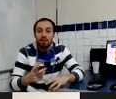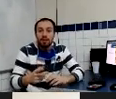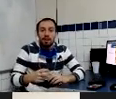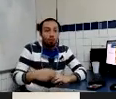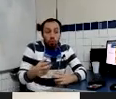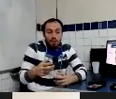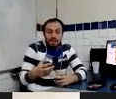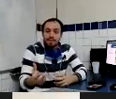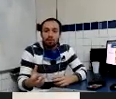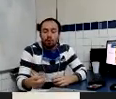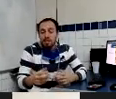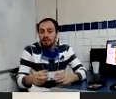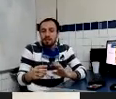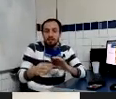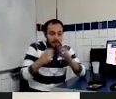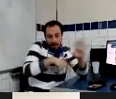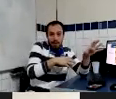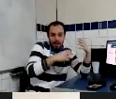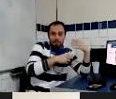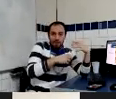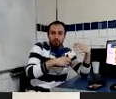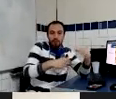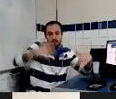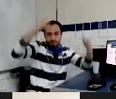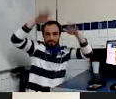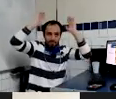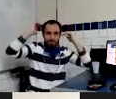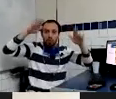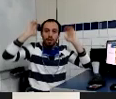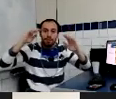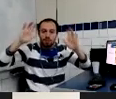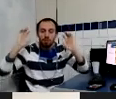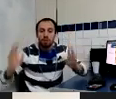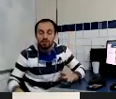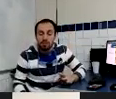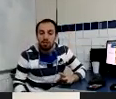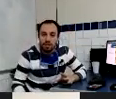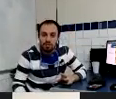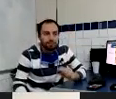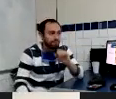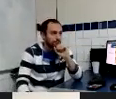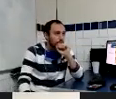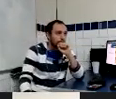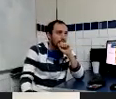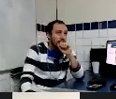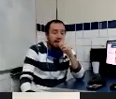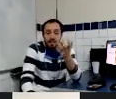alimento. Uma civilização nômade, às vezes, naquele período, mil anos, dois mil anos antes de Cristo,